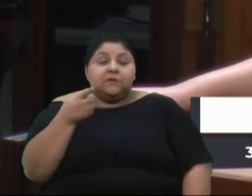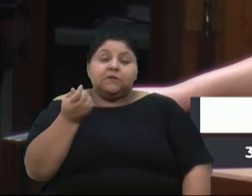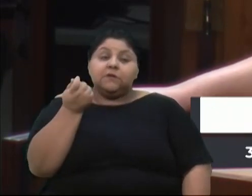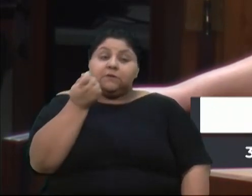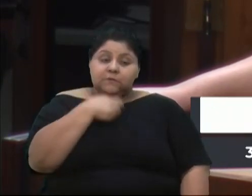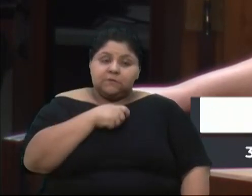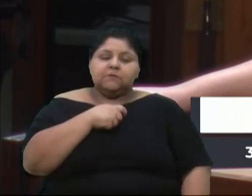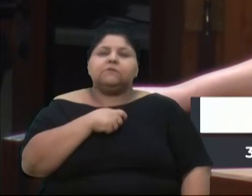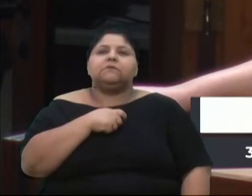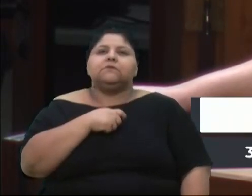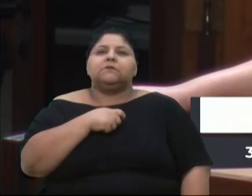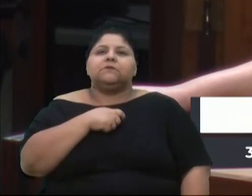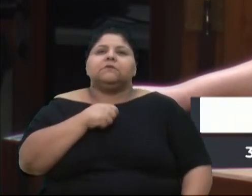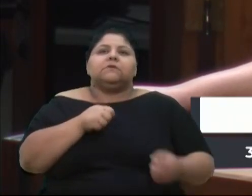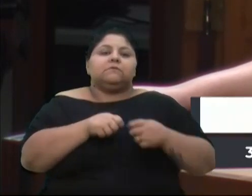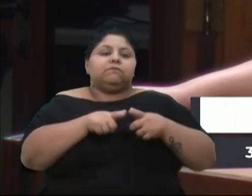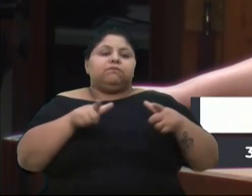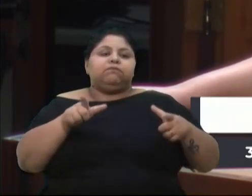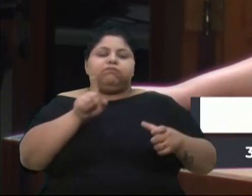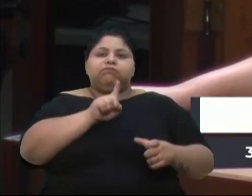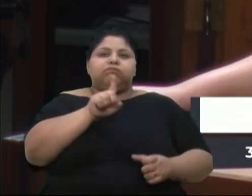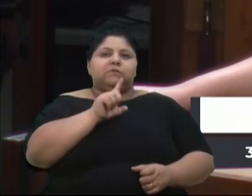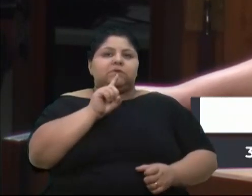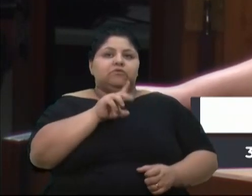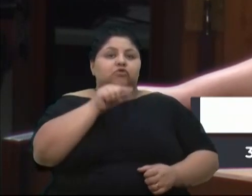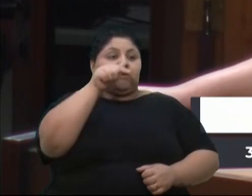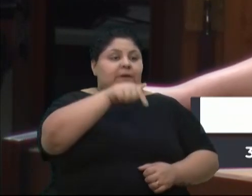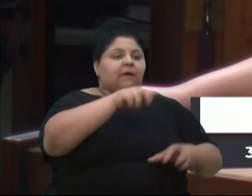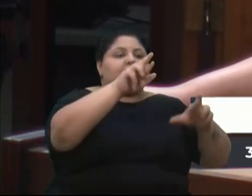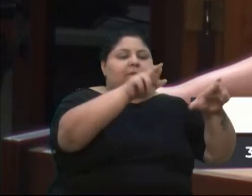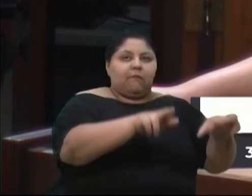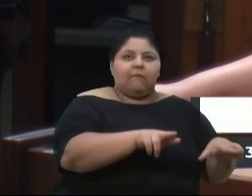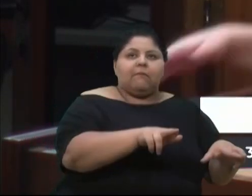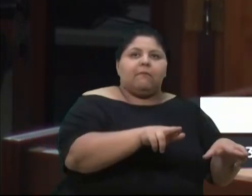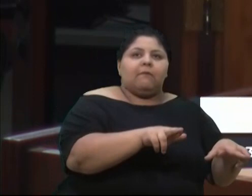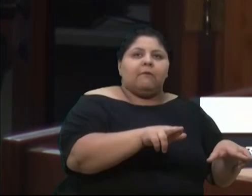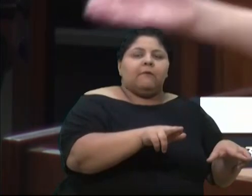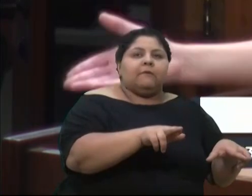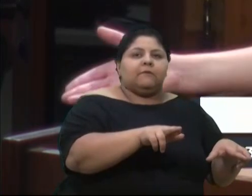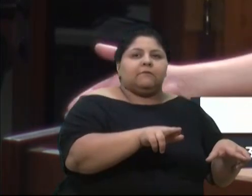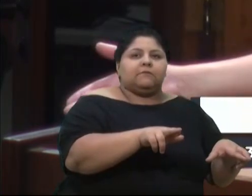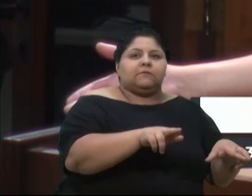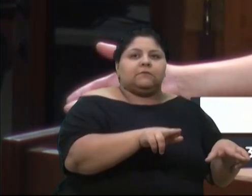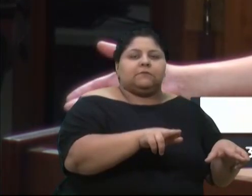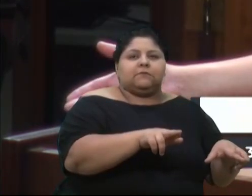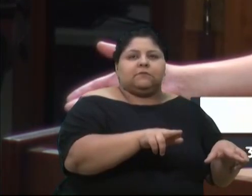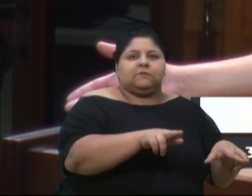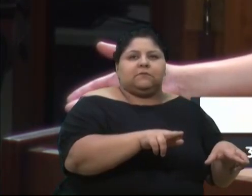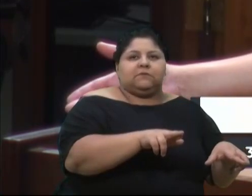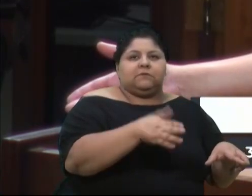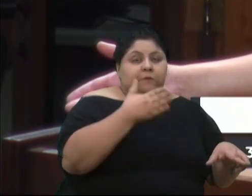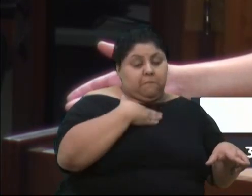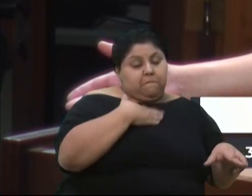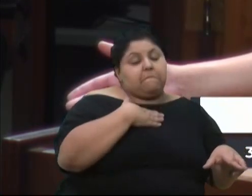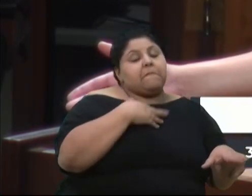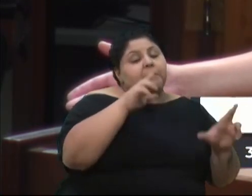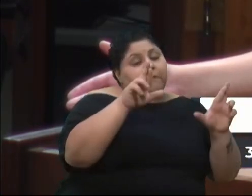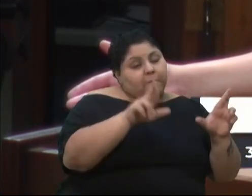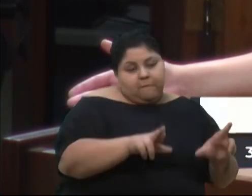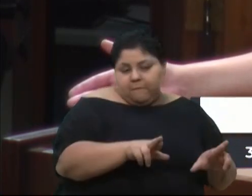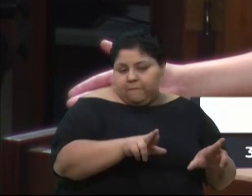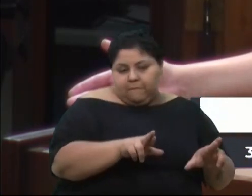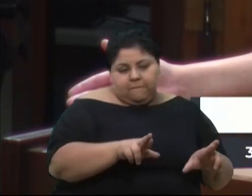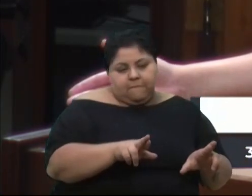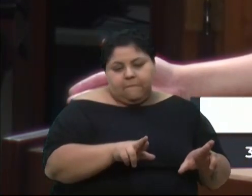precisa ampliar não só para a nossa região, não só para a minha região, para